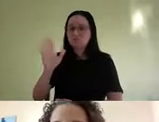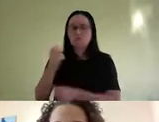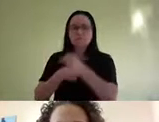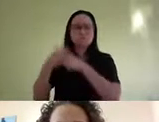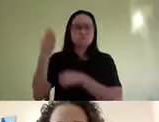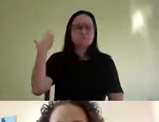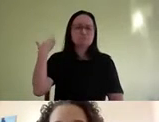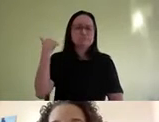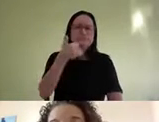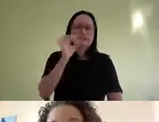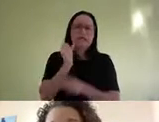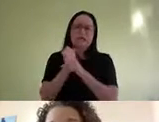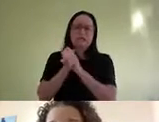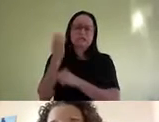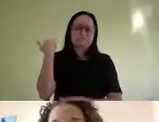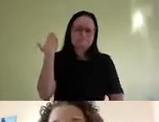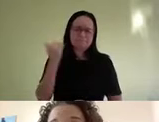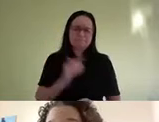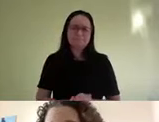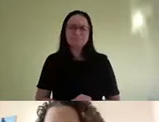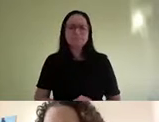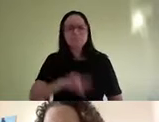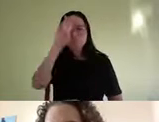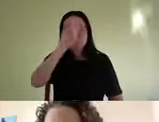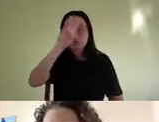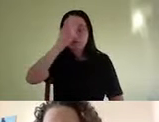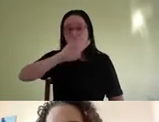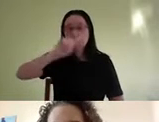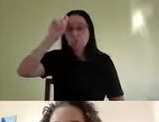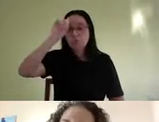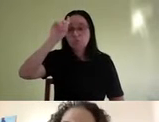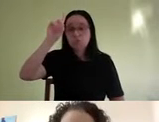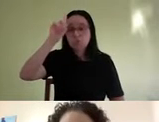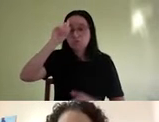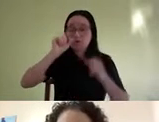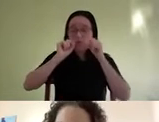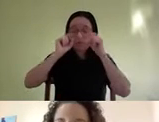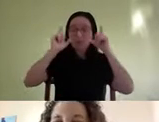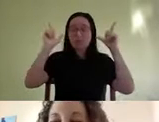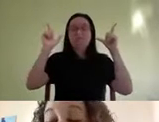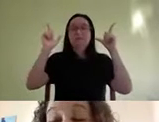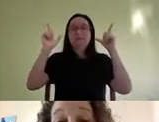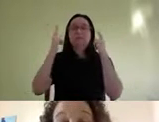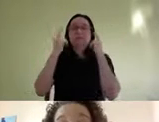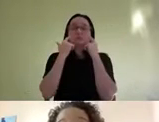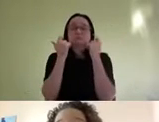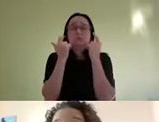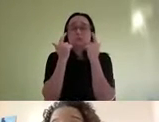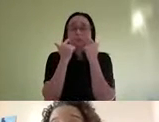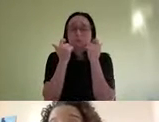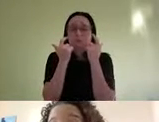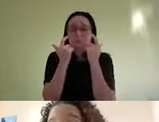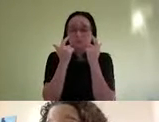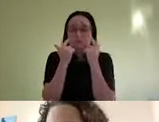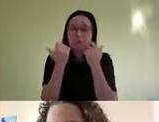recordo que todos os dias, nos primeiros sete dias que eu acordava, eu chorava. E eu não sou uma